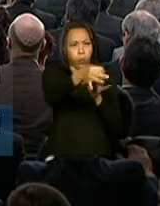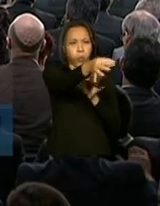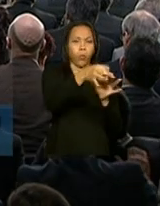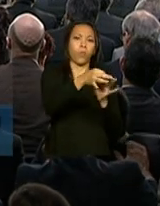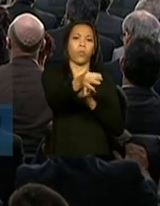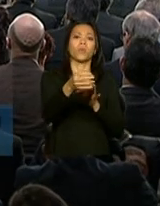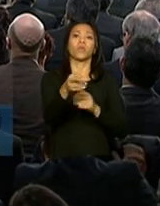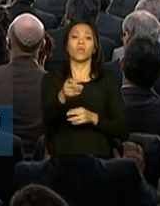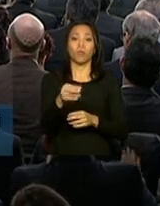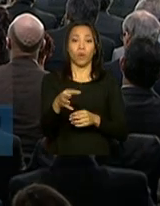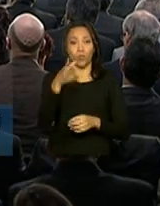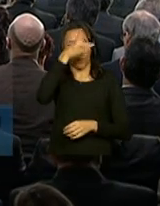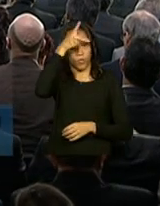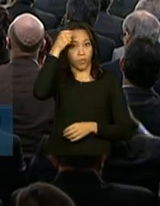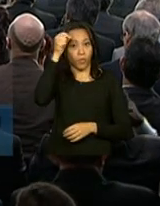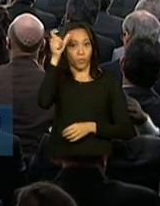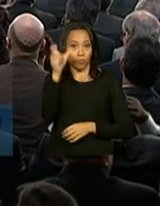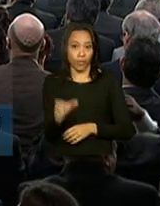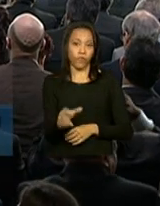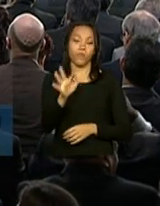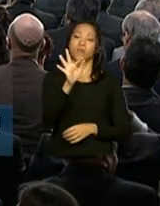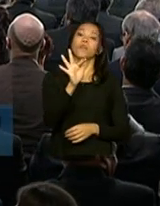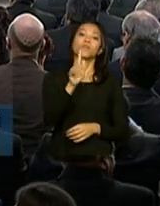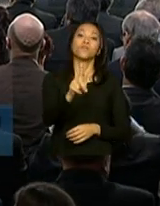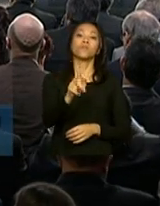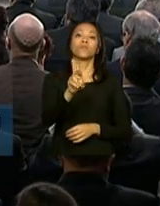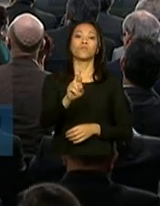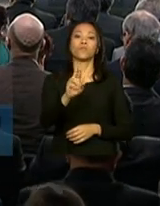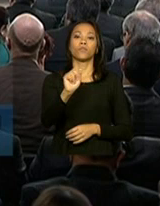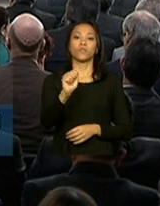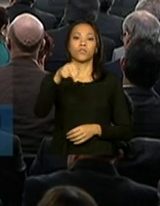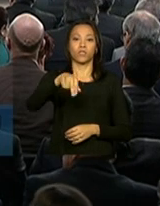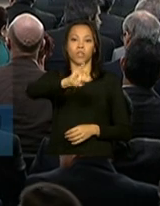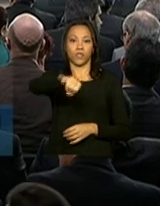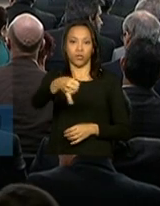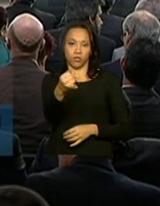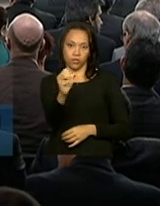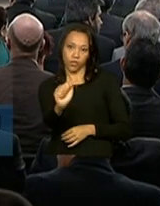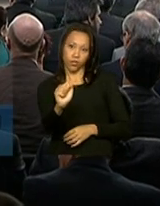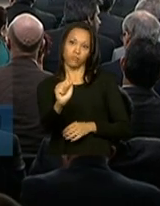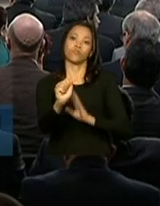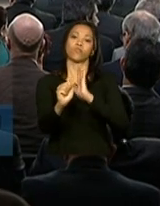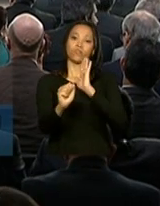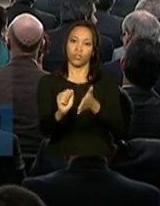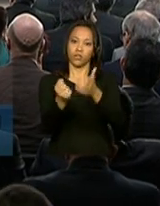Granja, nos municípios fronteiriços do nosso país,